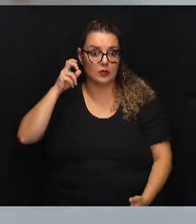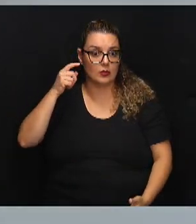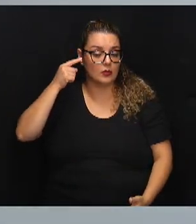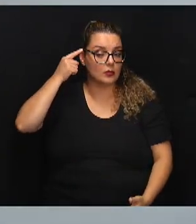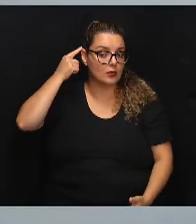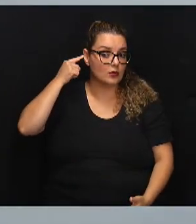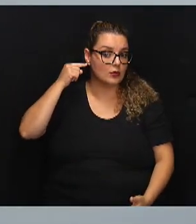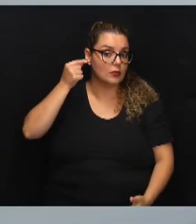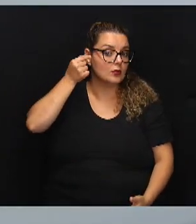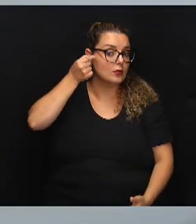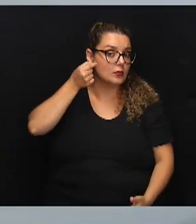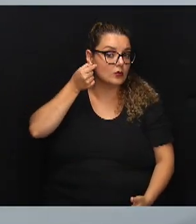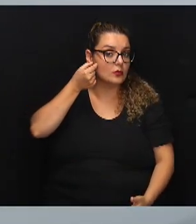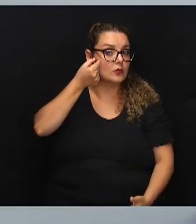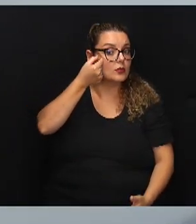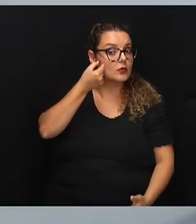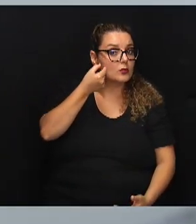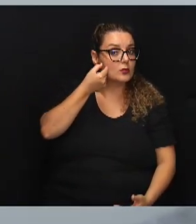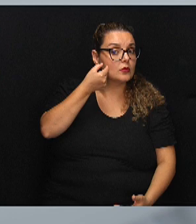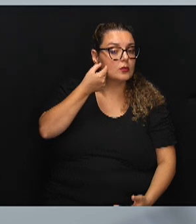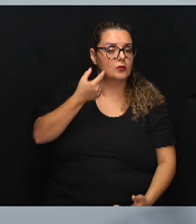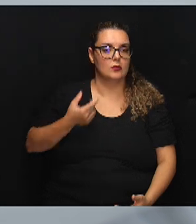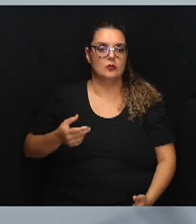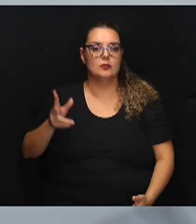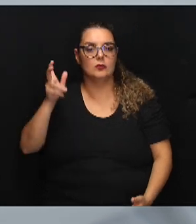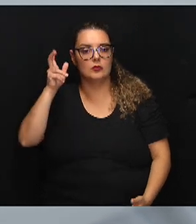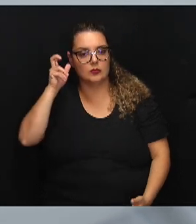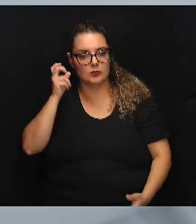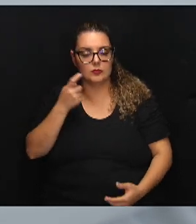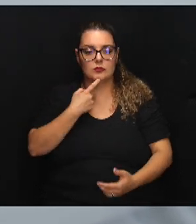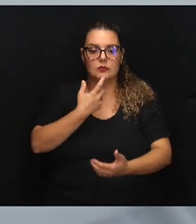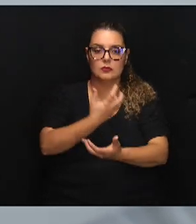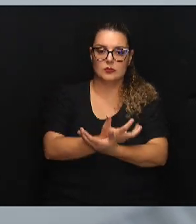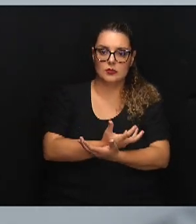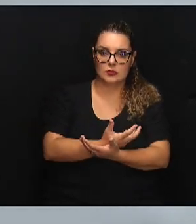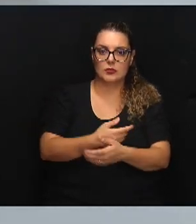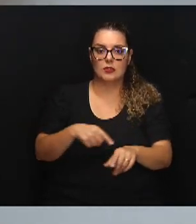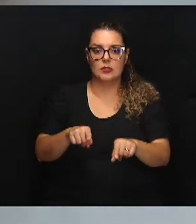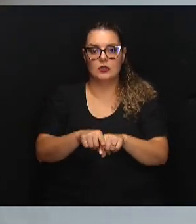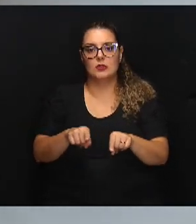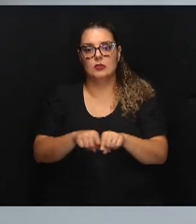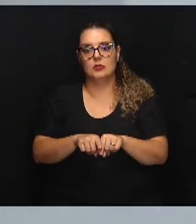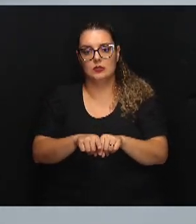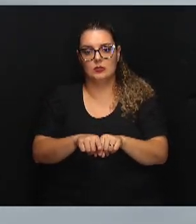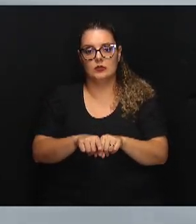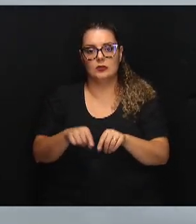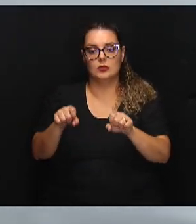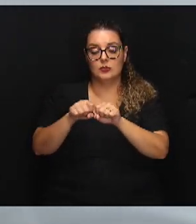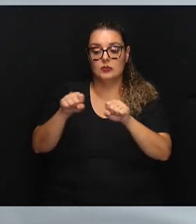os ossículos do ouvido, e a gente tem também lá o sistema vestibular que dá